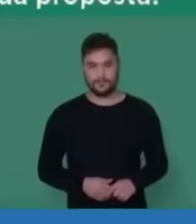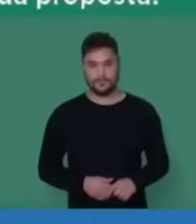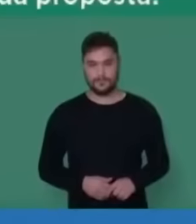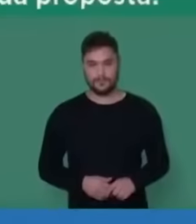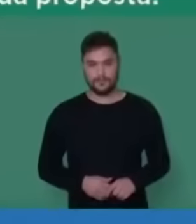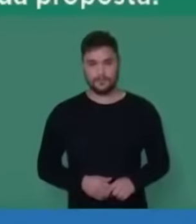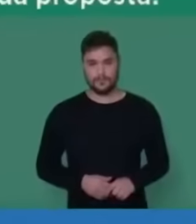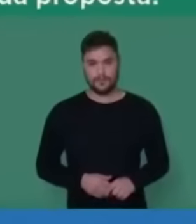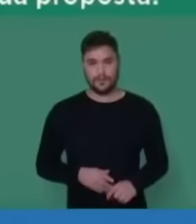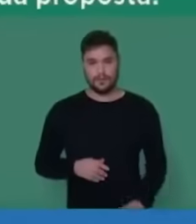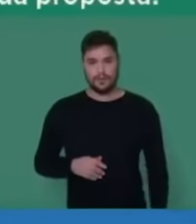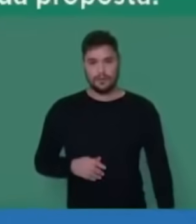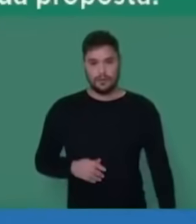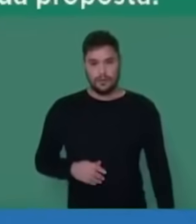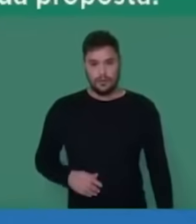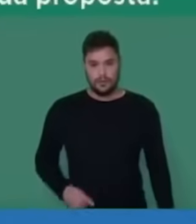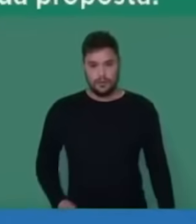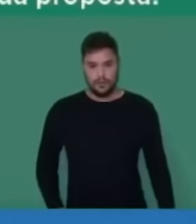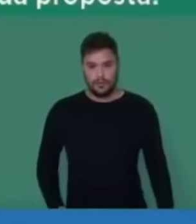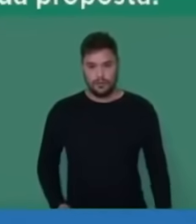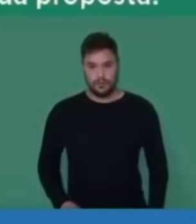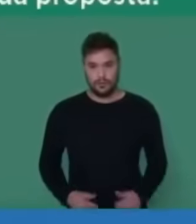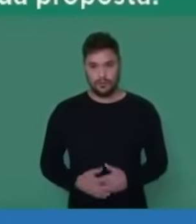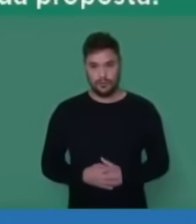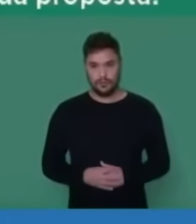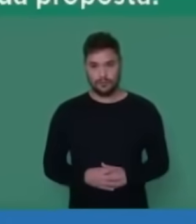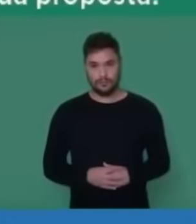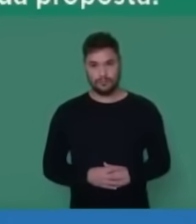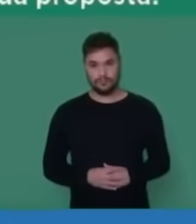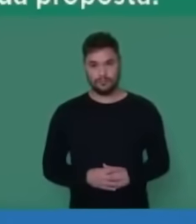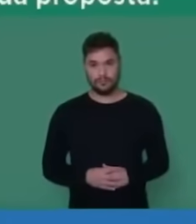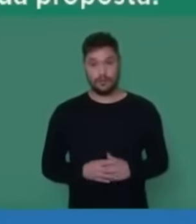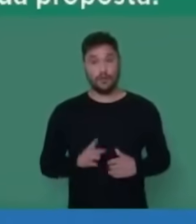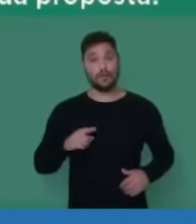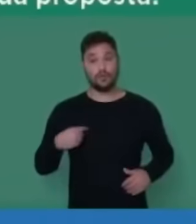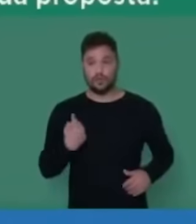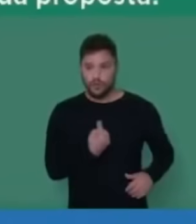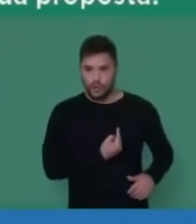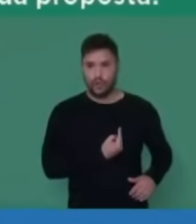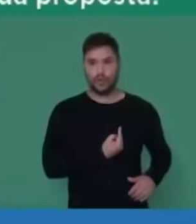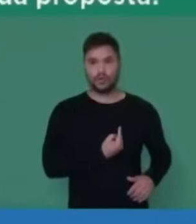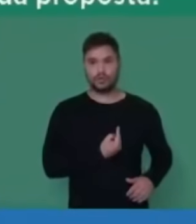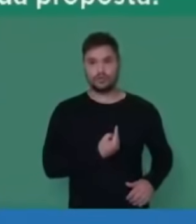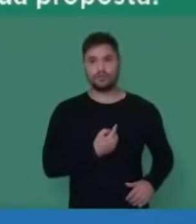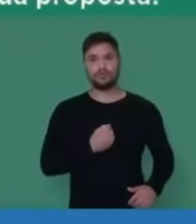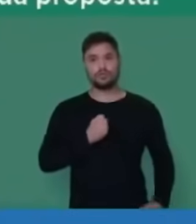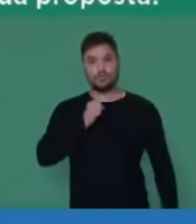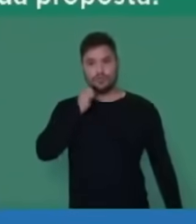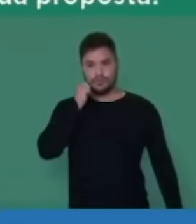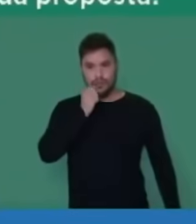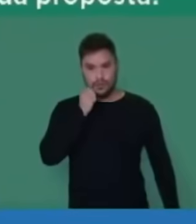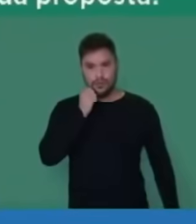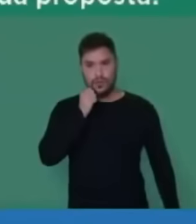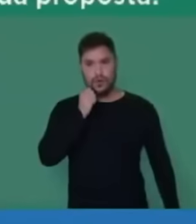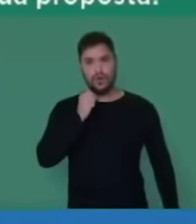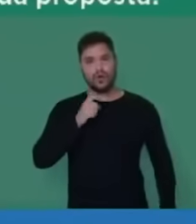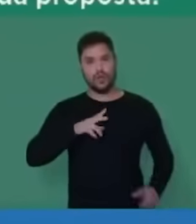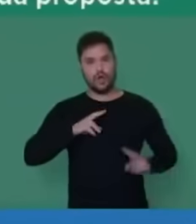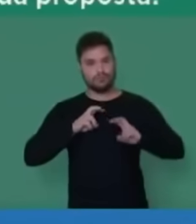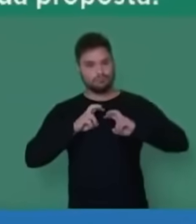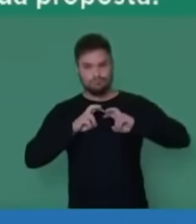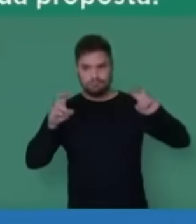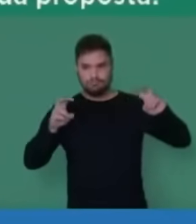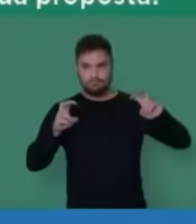a ninguém, Laura, para se reportar. E nós somos, senador Paulo Paim, o eco desse